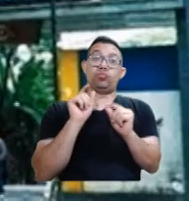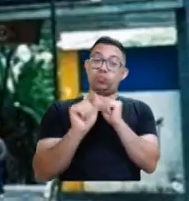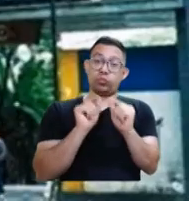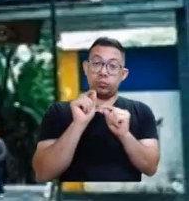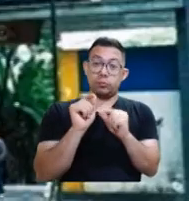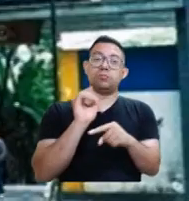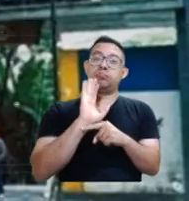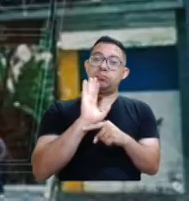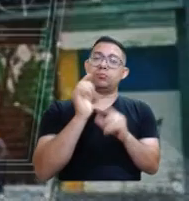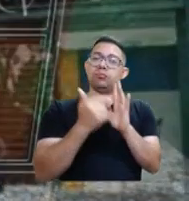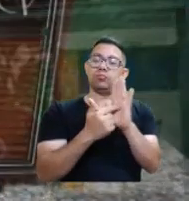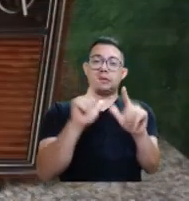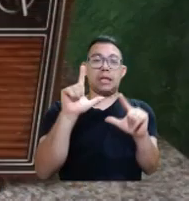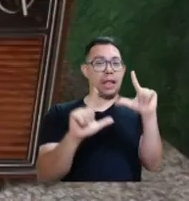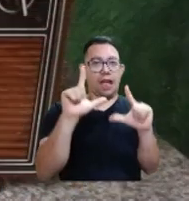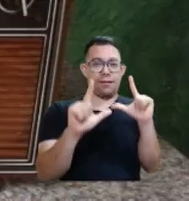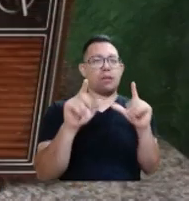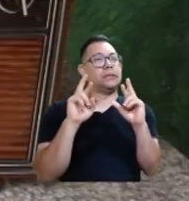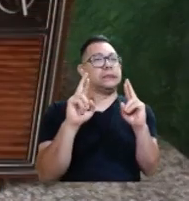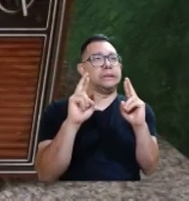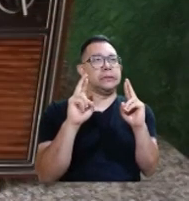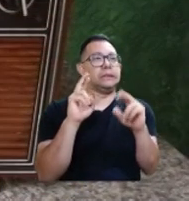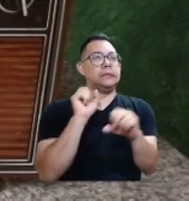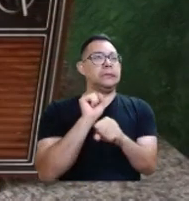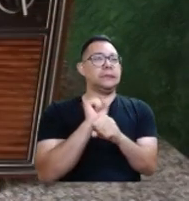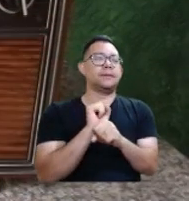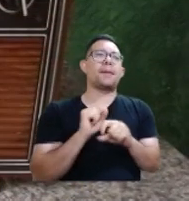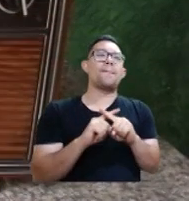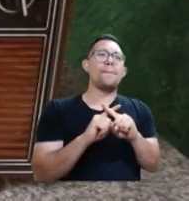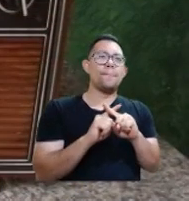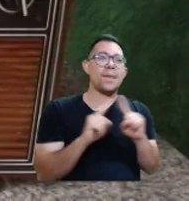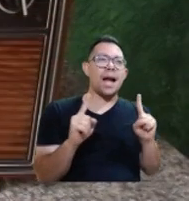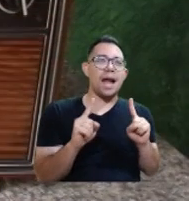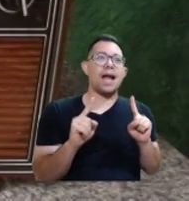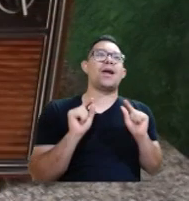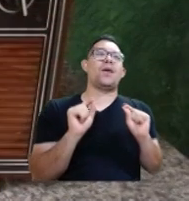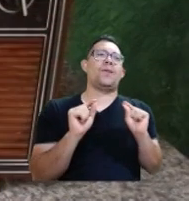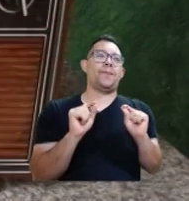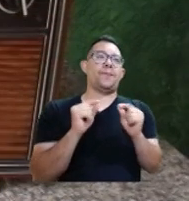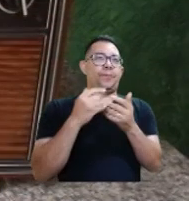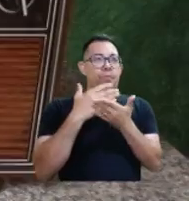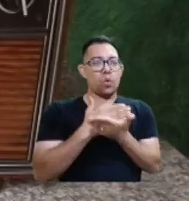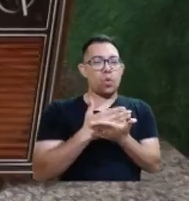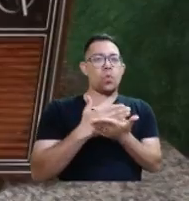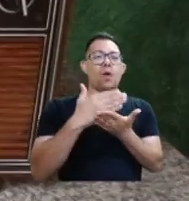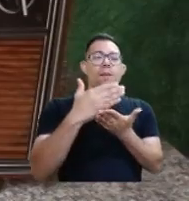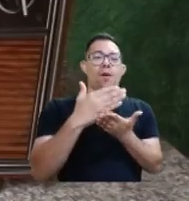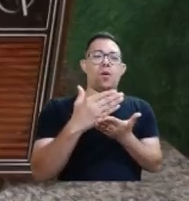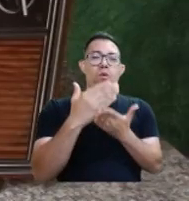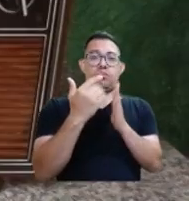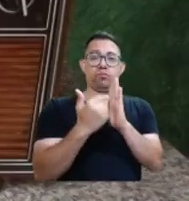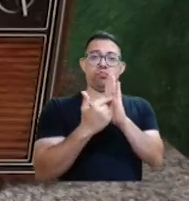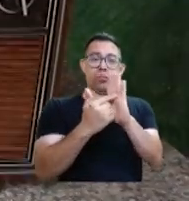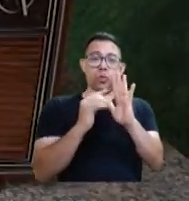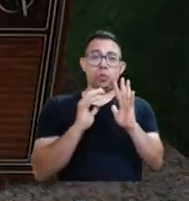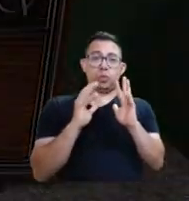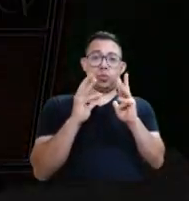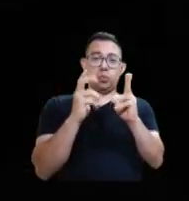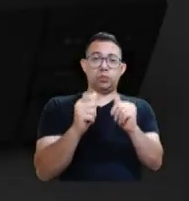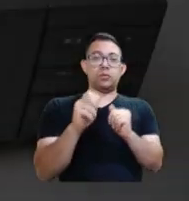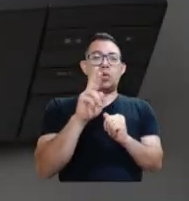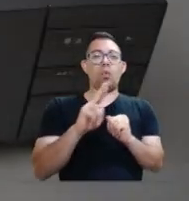que eles fossem exibidos na televisão. Mas nesse ínterim, começou a ser popularizado no